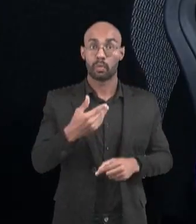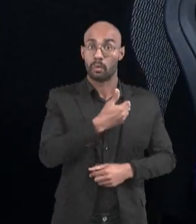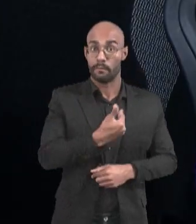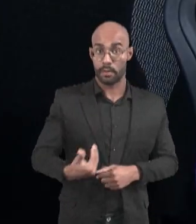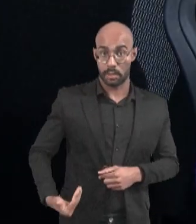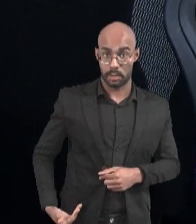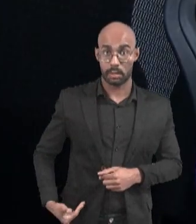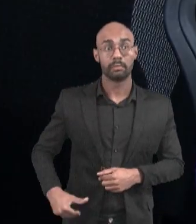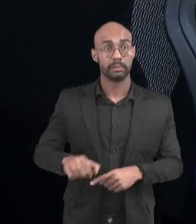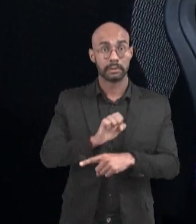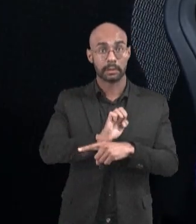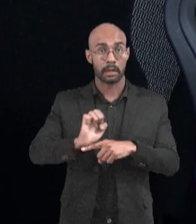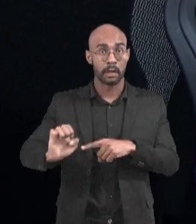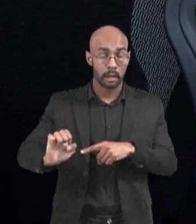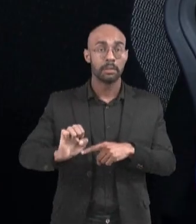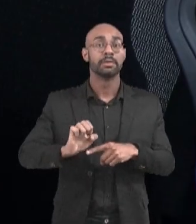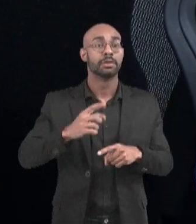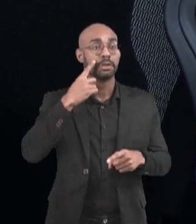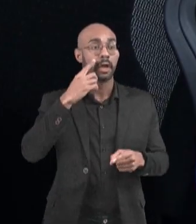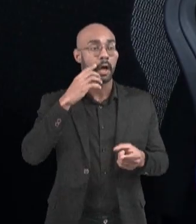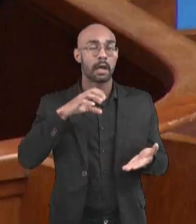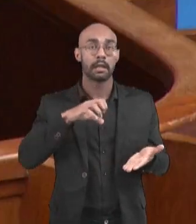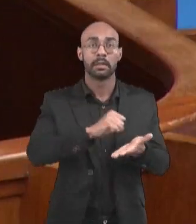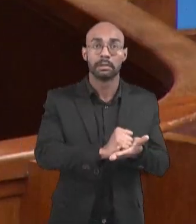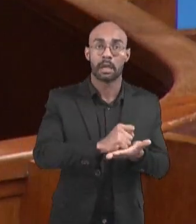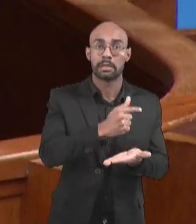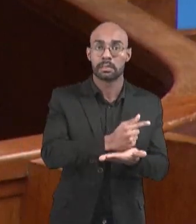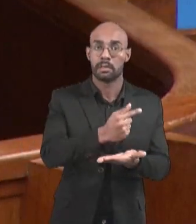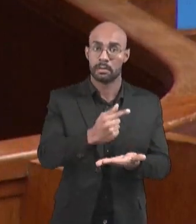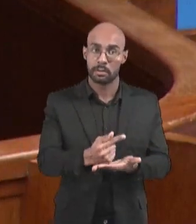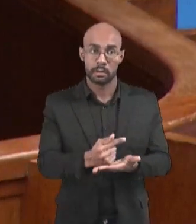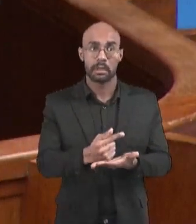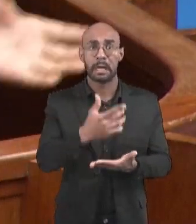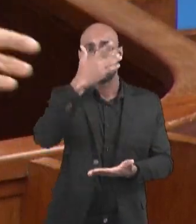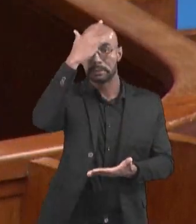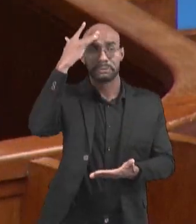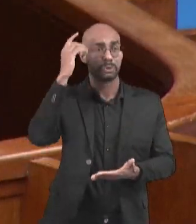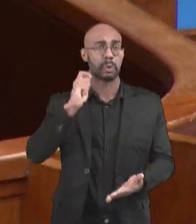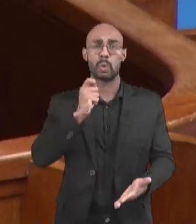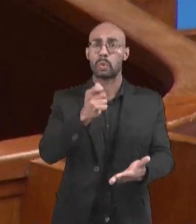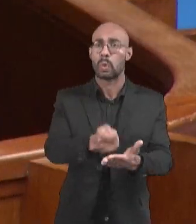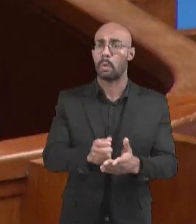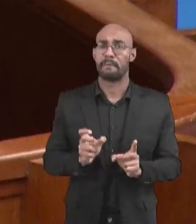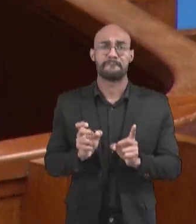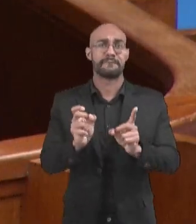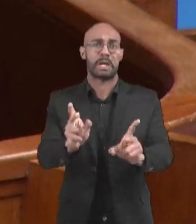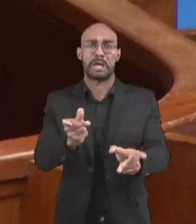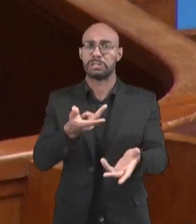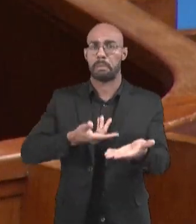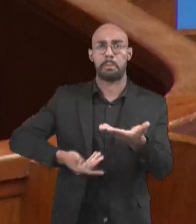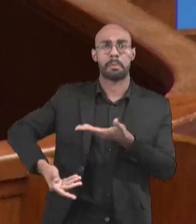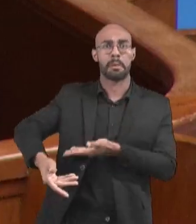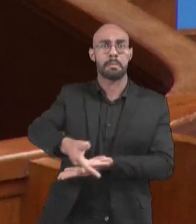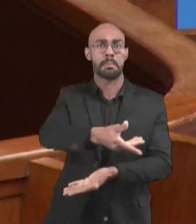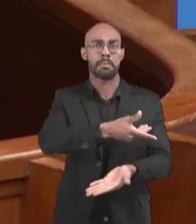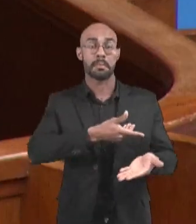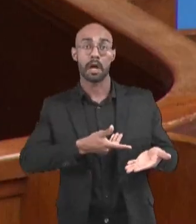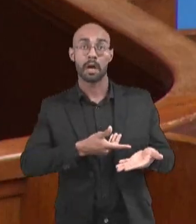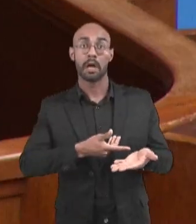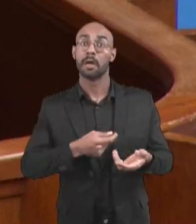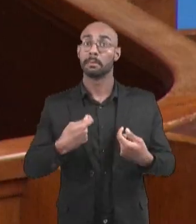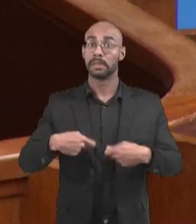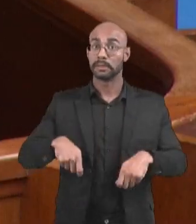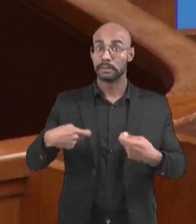estadual, registrada em cartório, e todo mundo compra e vende fazenda todo dia. Aí tem um